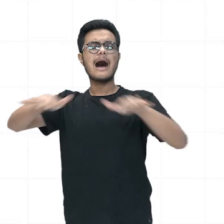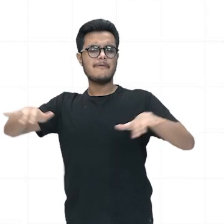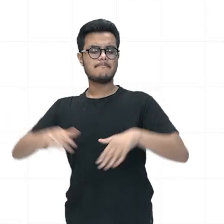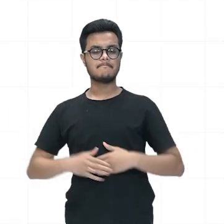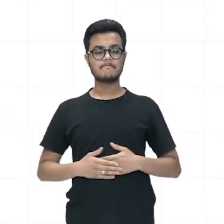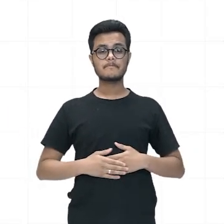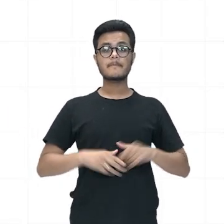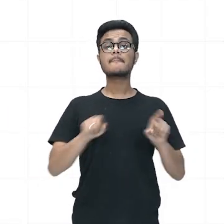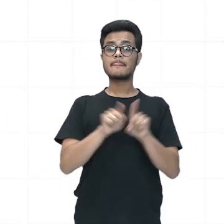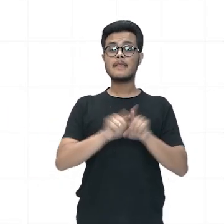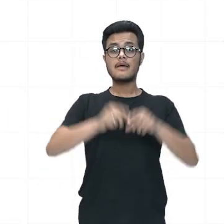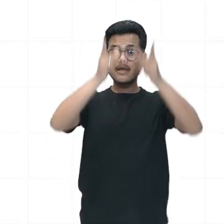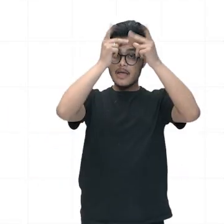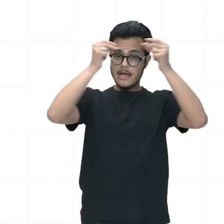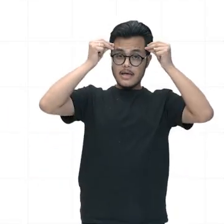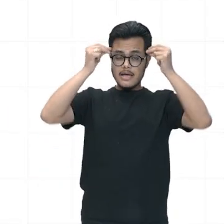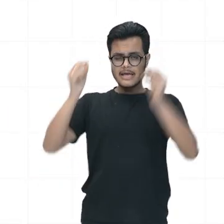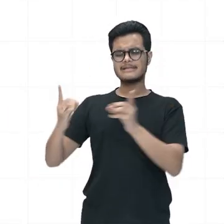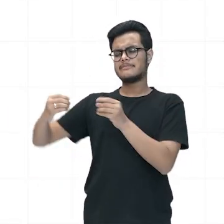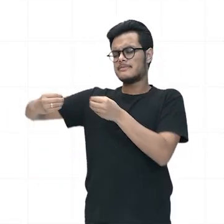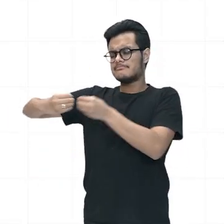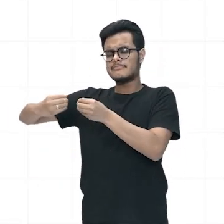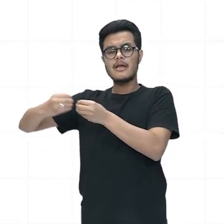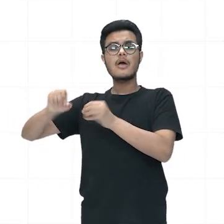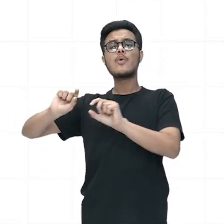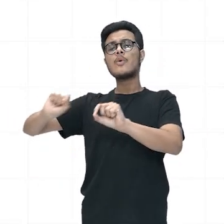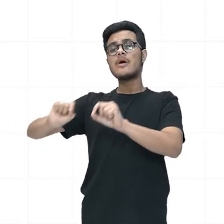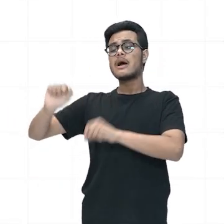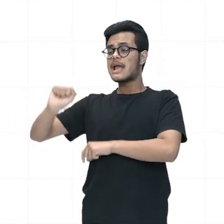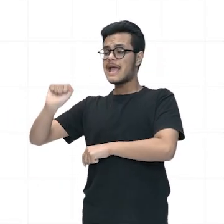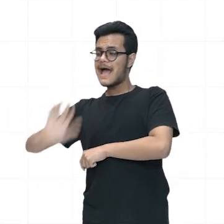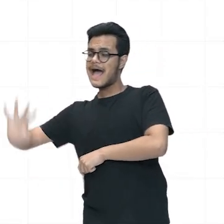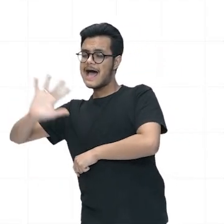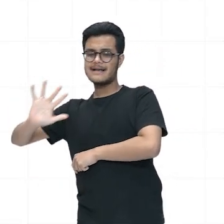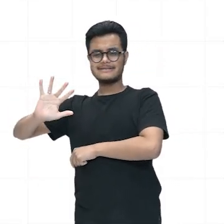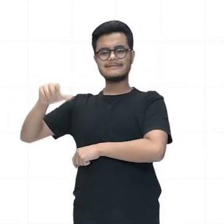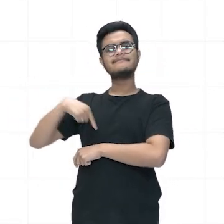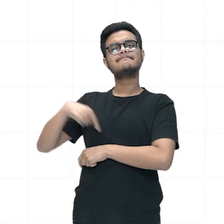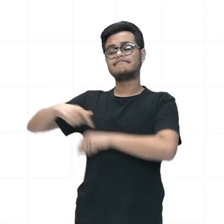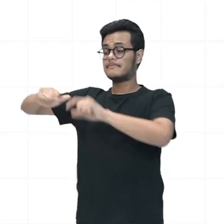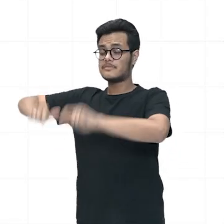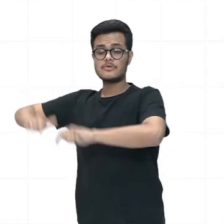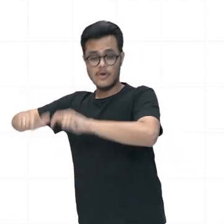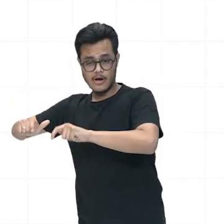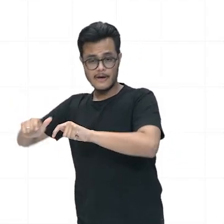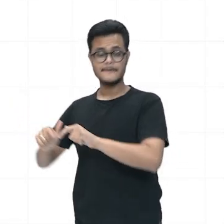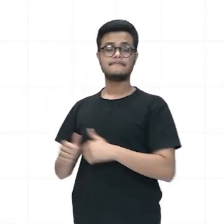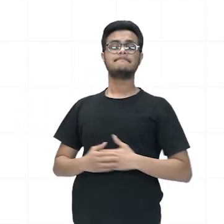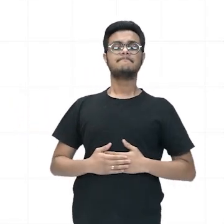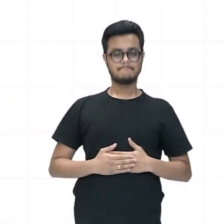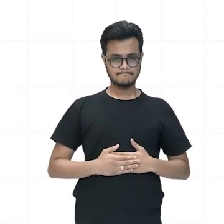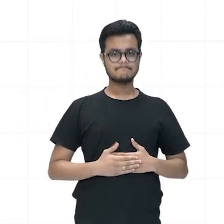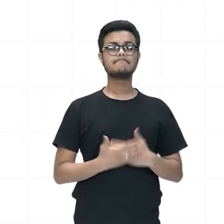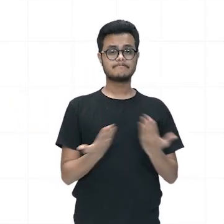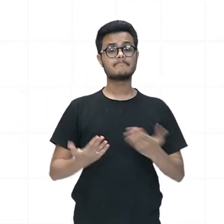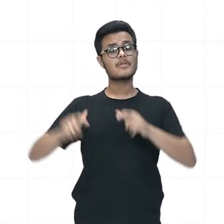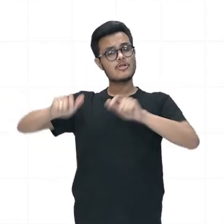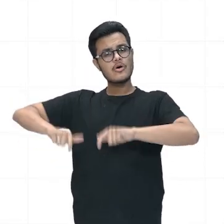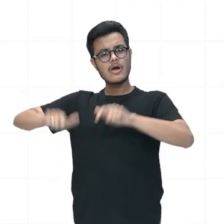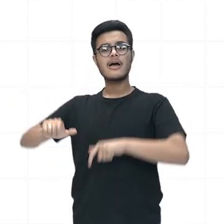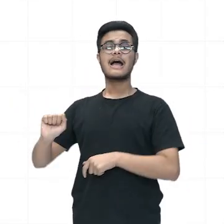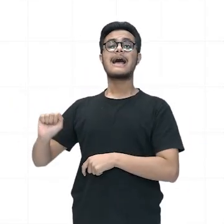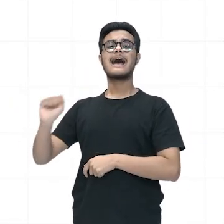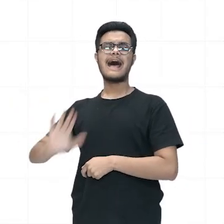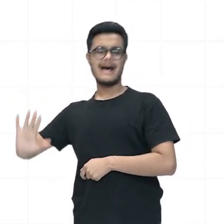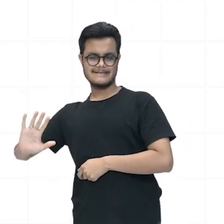Grécia asiática, que era, então, uma estreita faixa de terra situadas, então, na Ásia